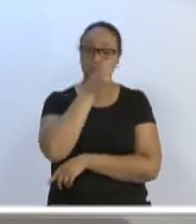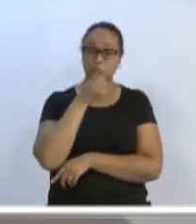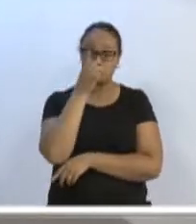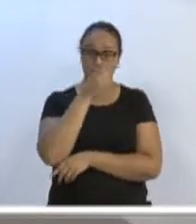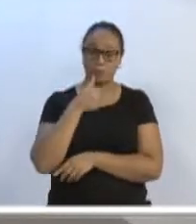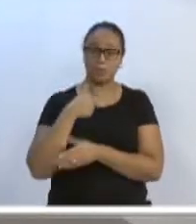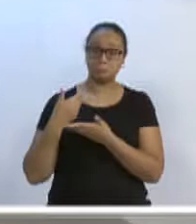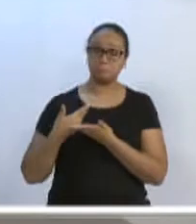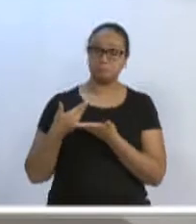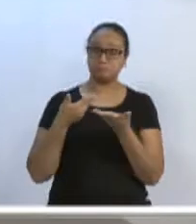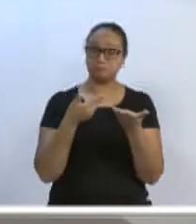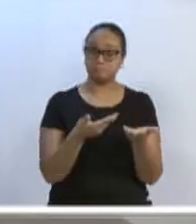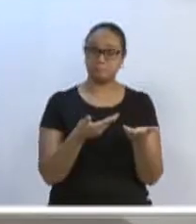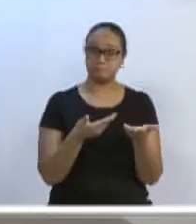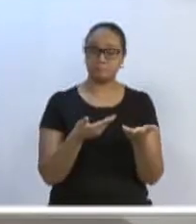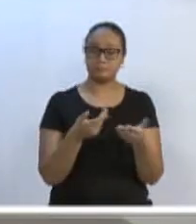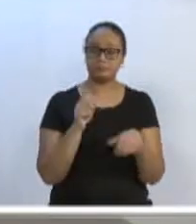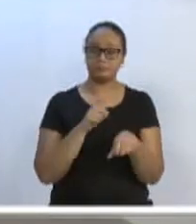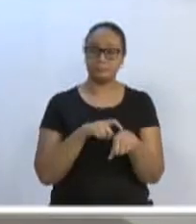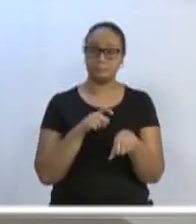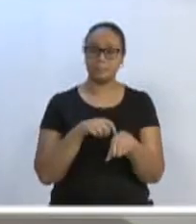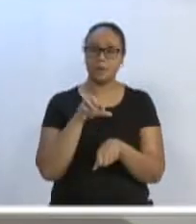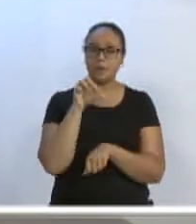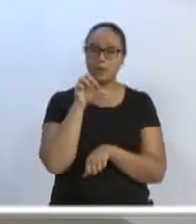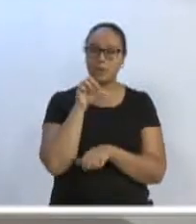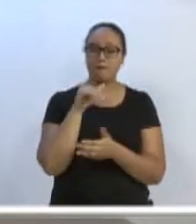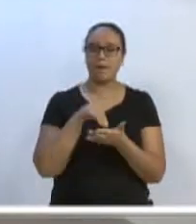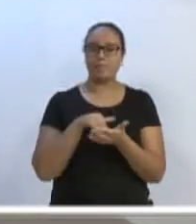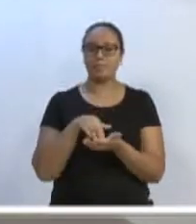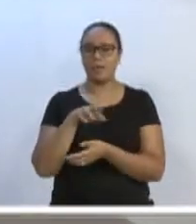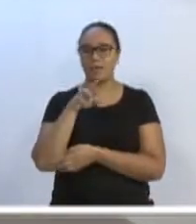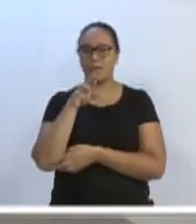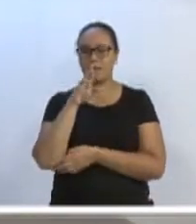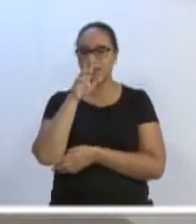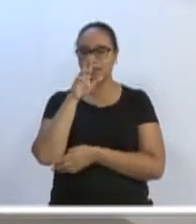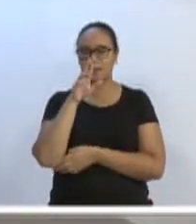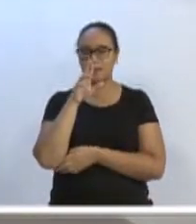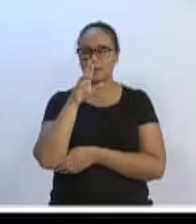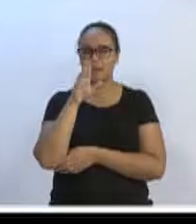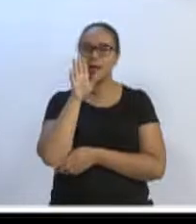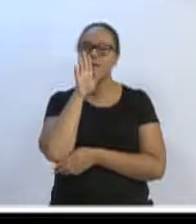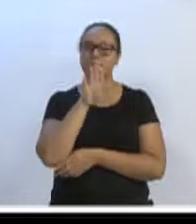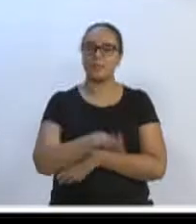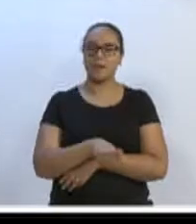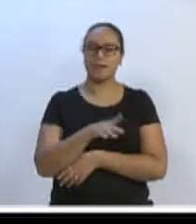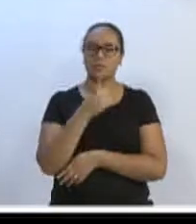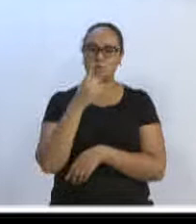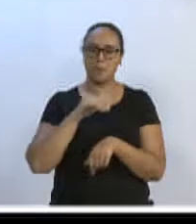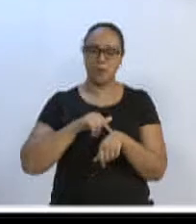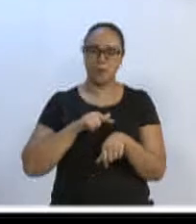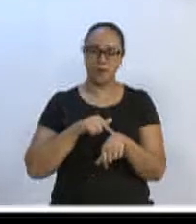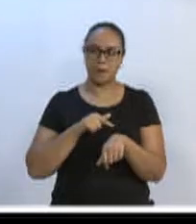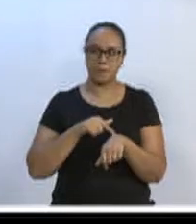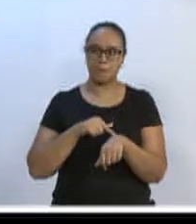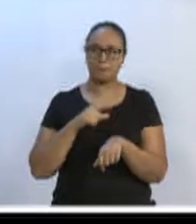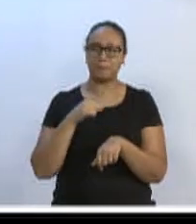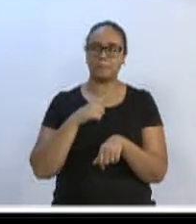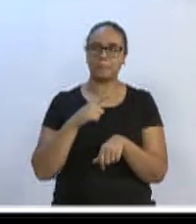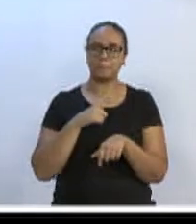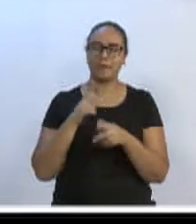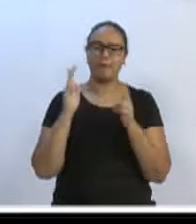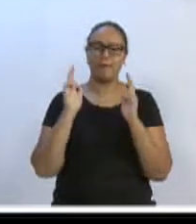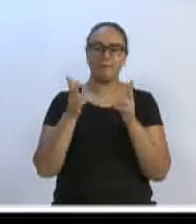as 9 e as das 9 às 10 13 horas teremos também a rota de lazer para apresentar um novo